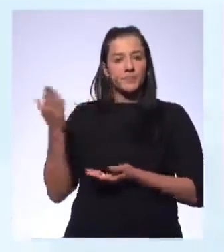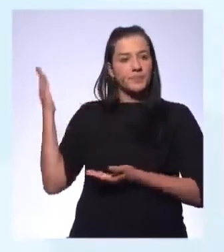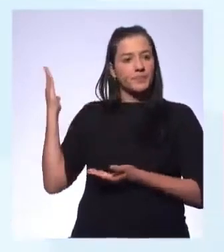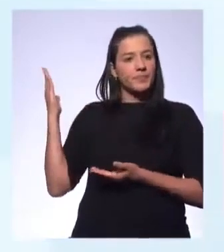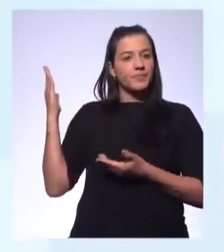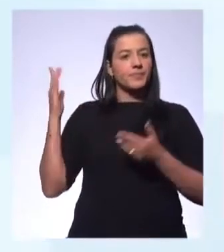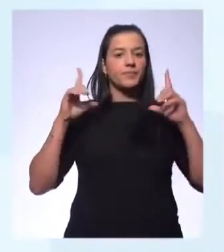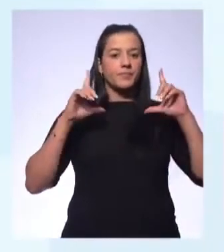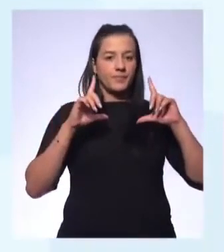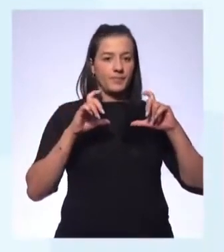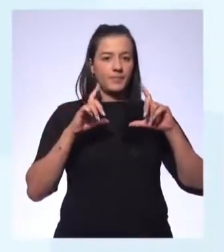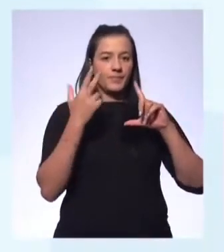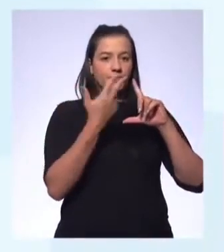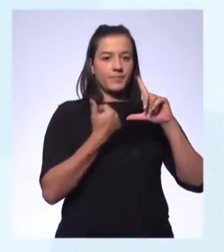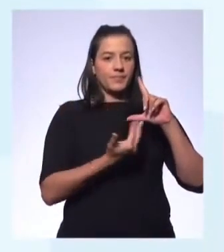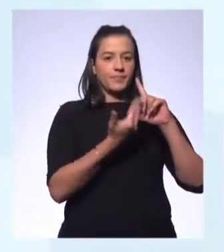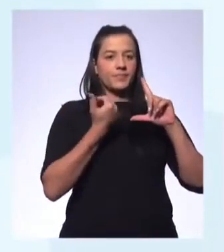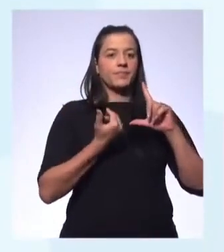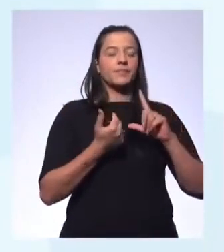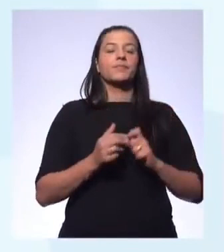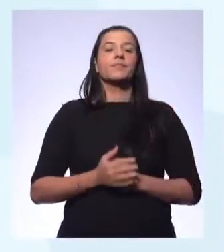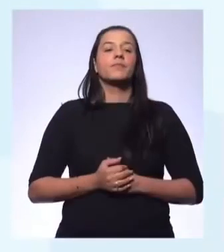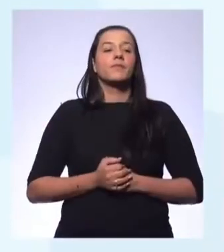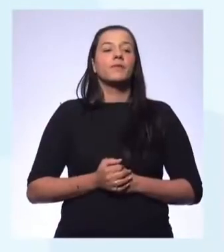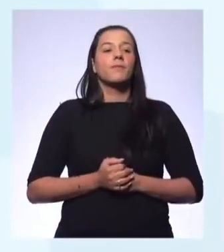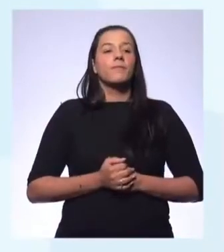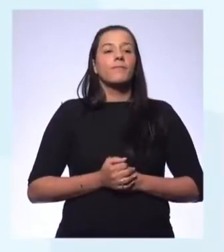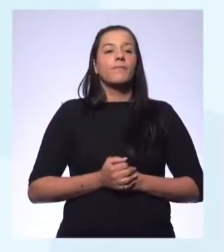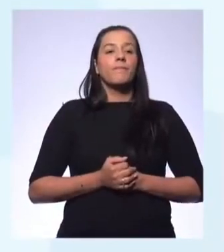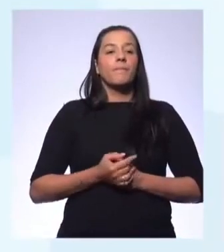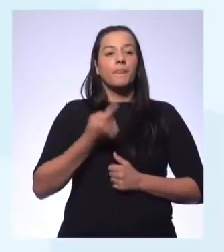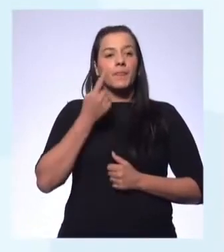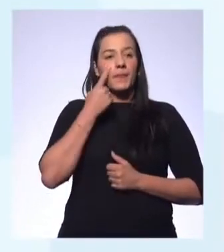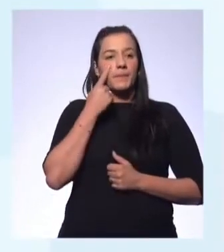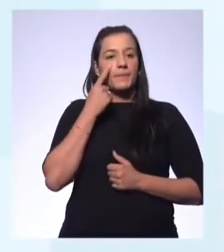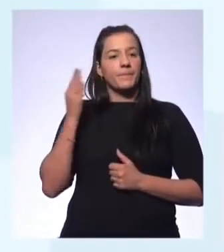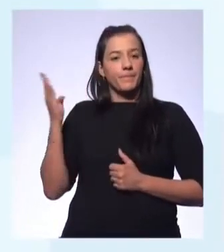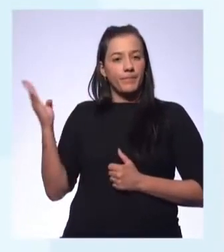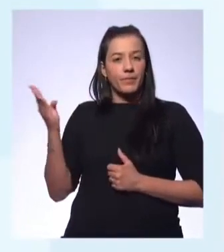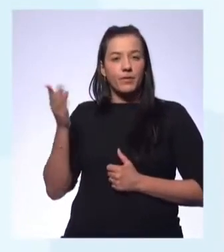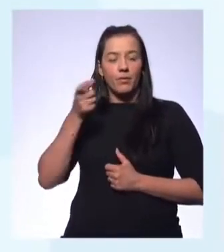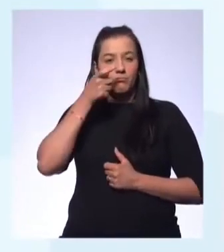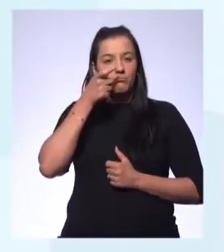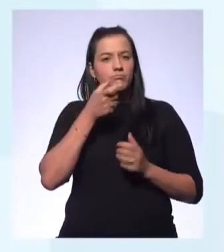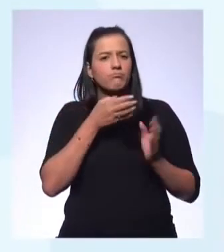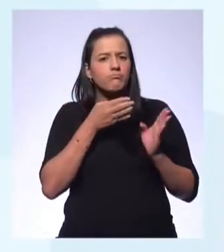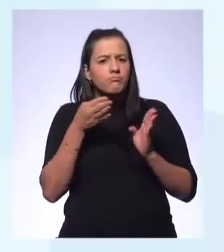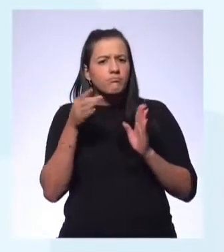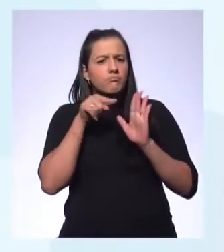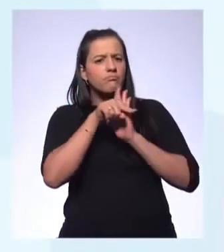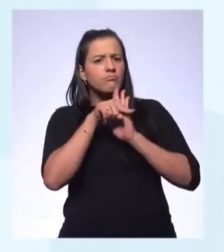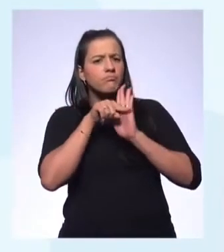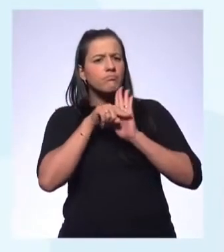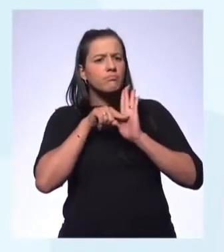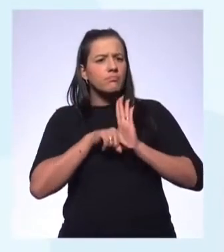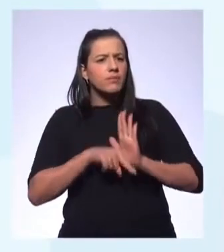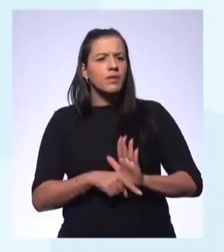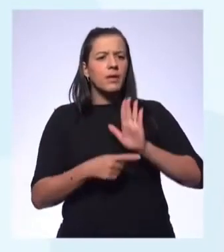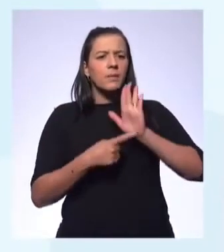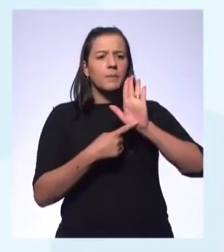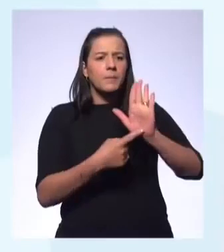aparecer na tela para vocês. Então, olha só. Olhem esta imagem. Na legenda está dizendo que é a representação